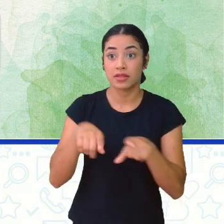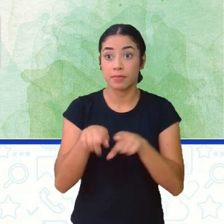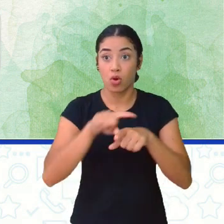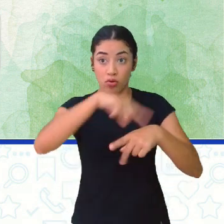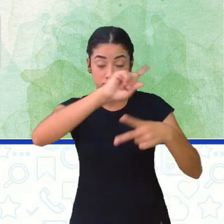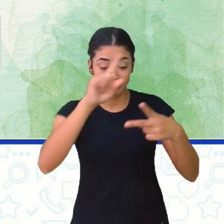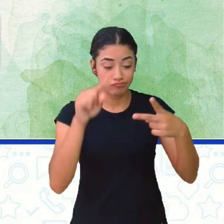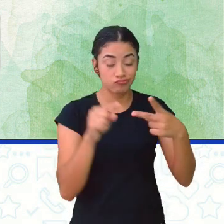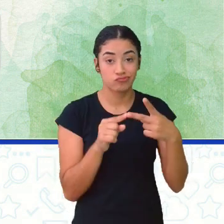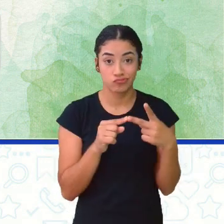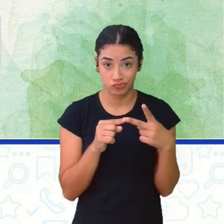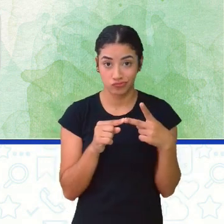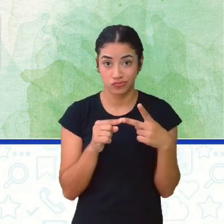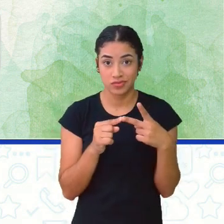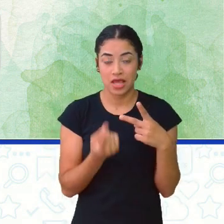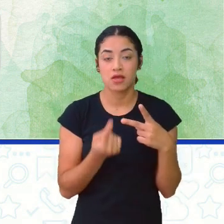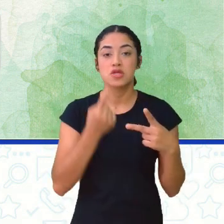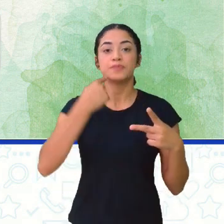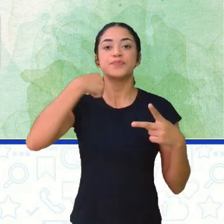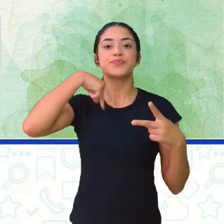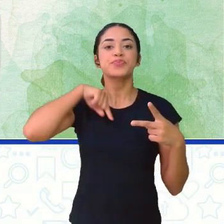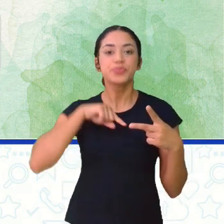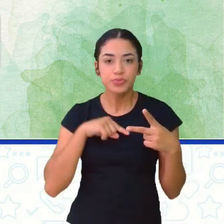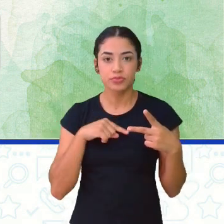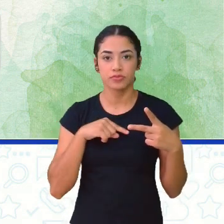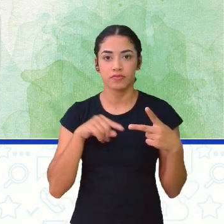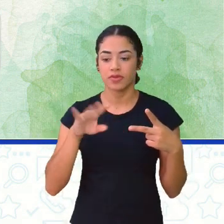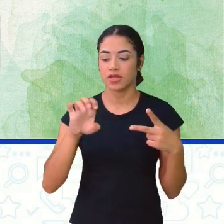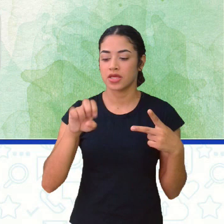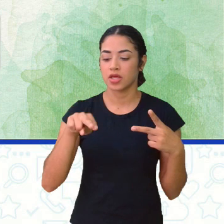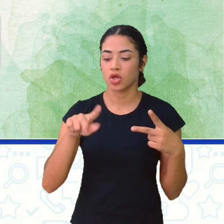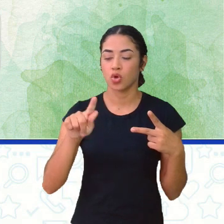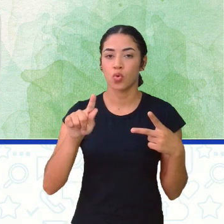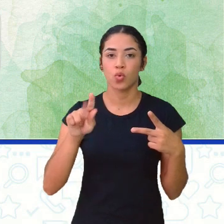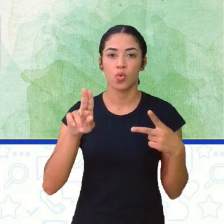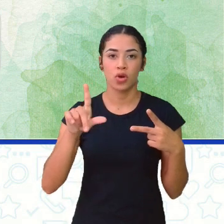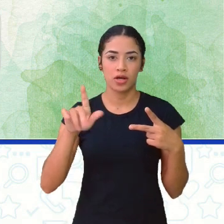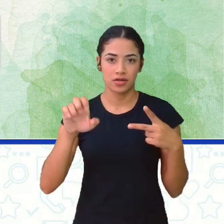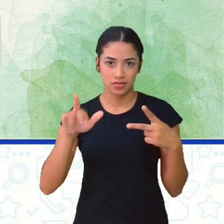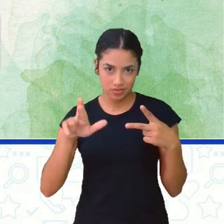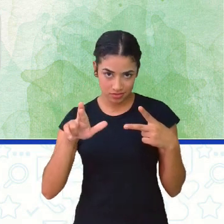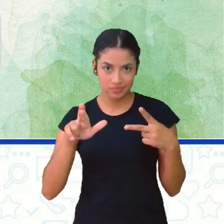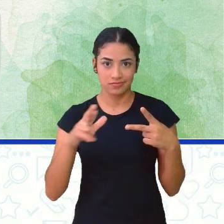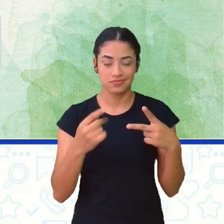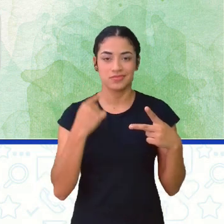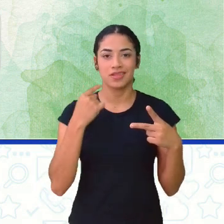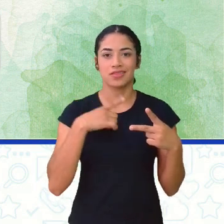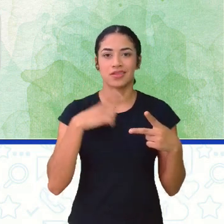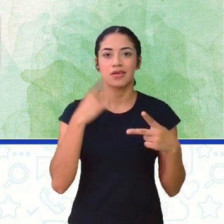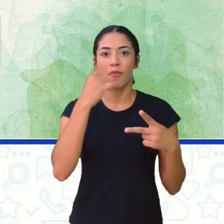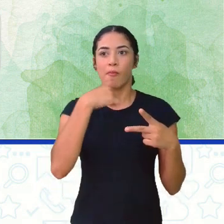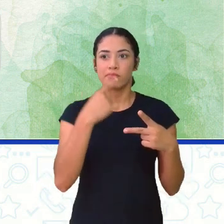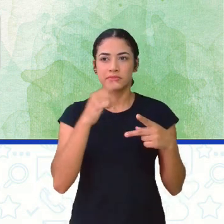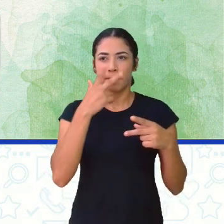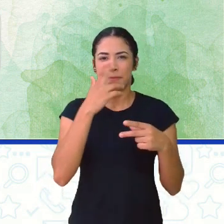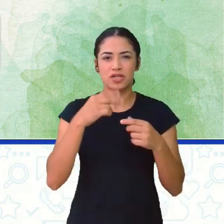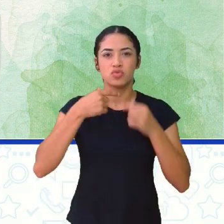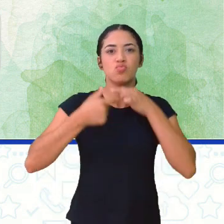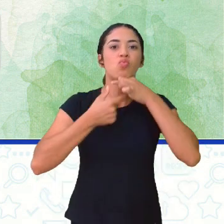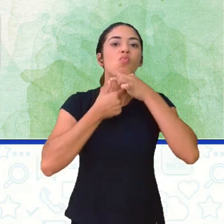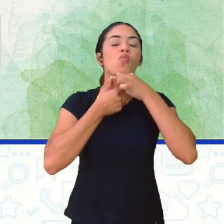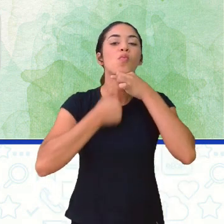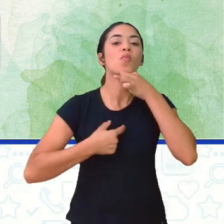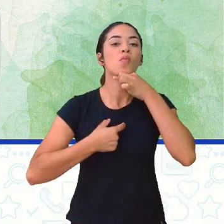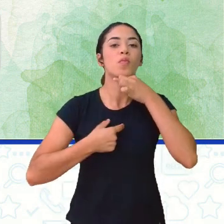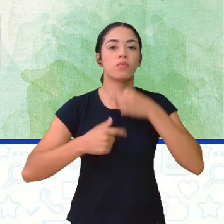deglutição. Deglutir, engolir. Então, a gente vai ter que sair da boca e passar aí por um tubo, que daqui a pouco eu vou mostrar a vocês